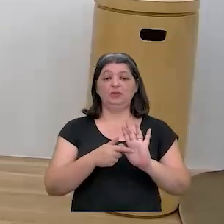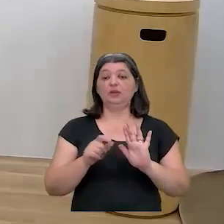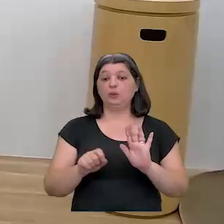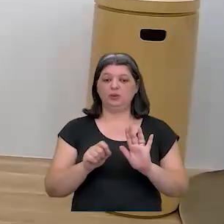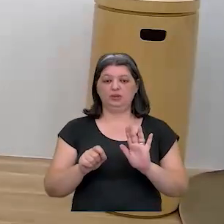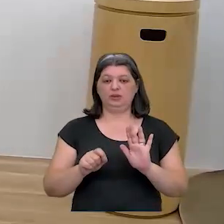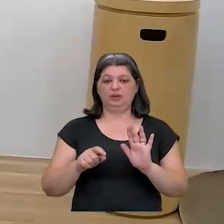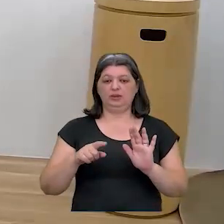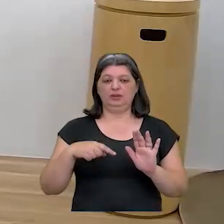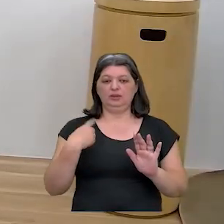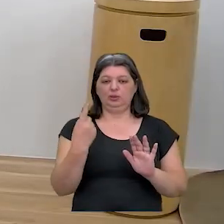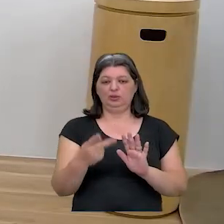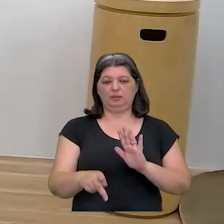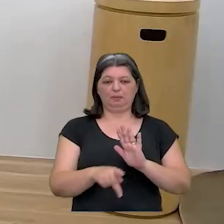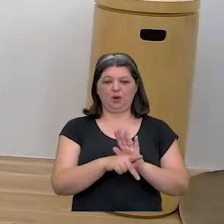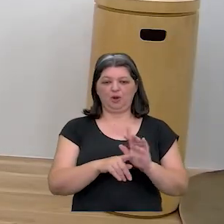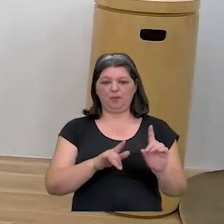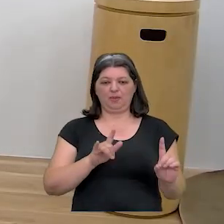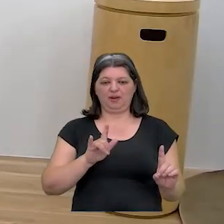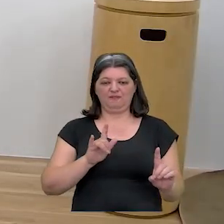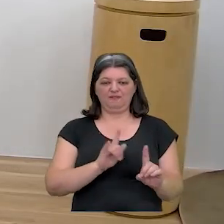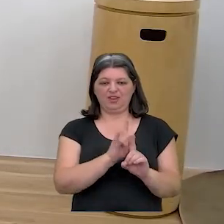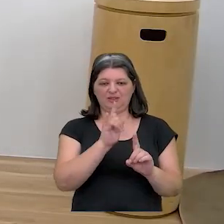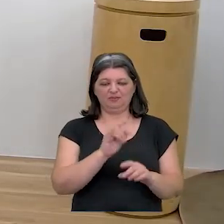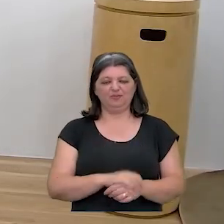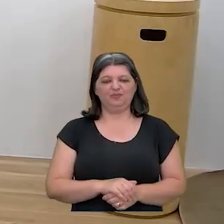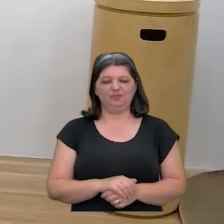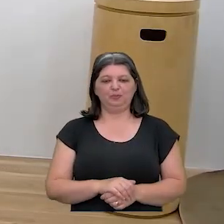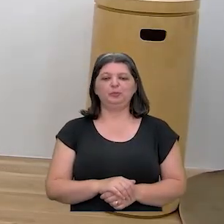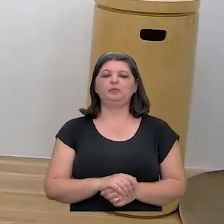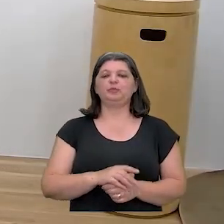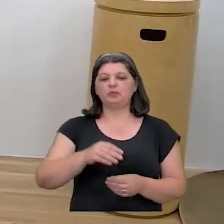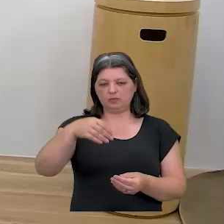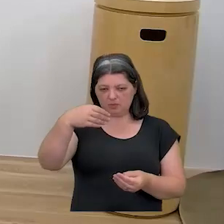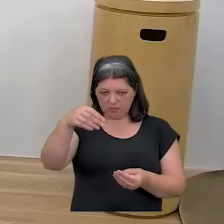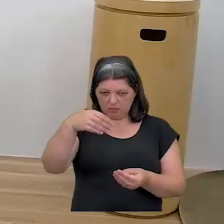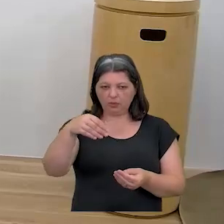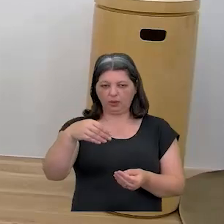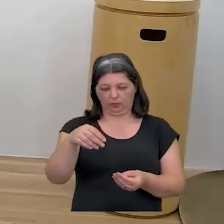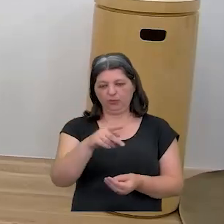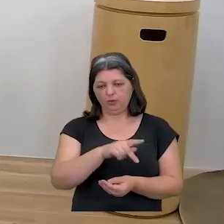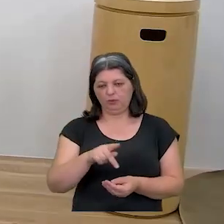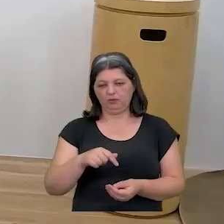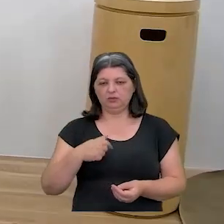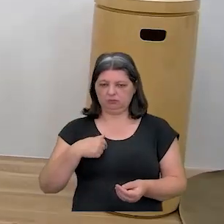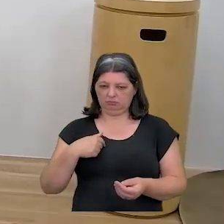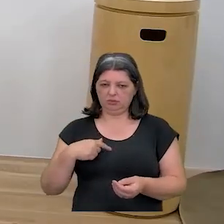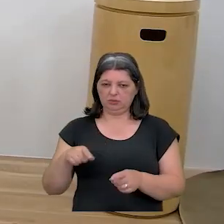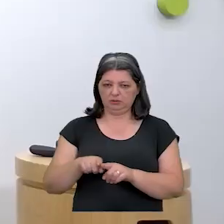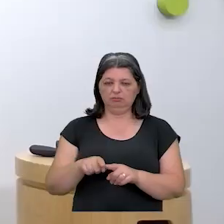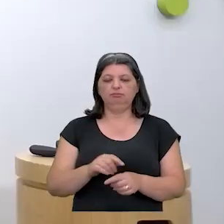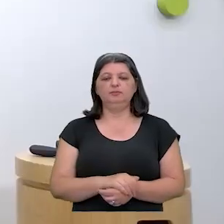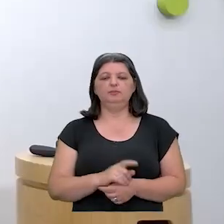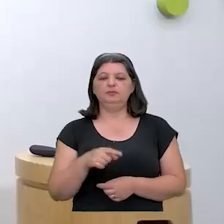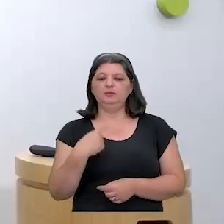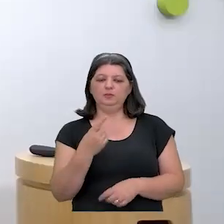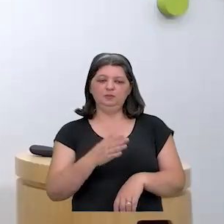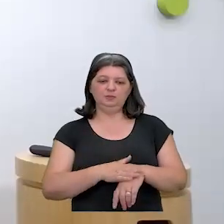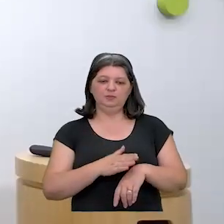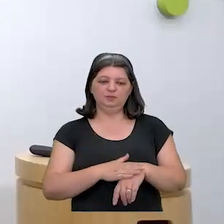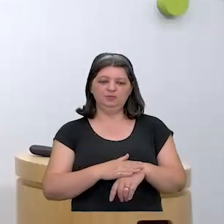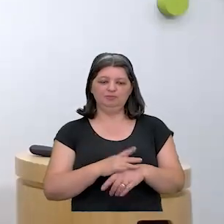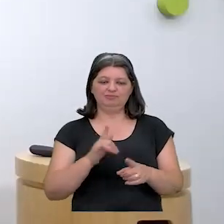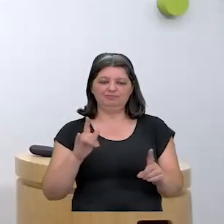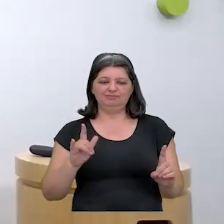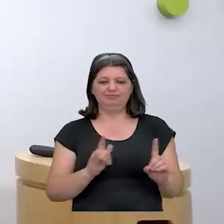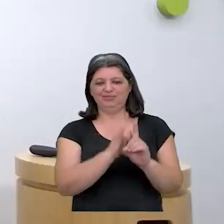nossa fanzine. Então aqui, ó. Uma folha para a professora Maria Fernanda, tá, uma folha para mim. E nós vamos fazer aqui a nossa